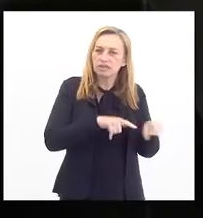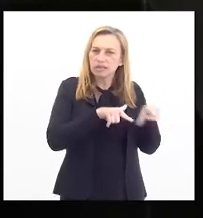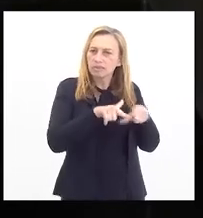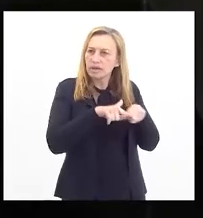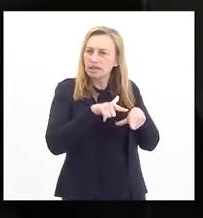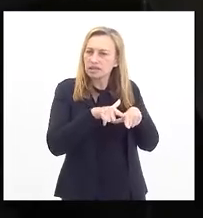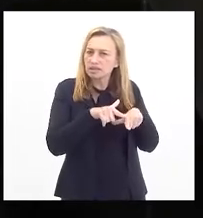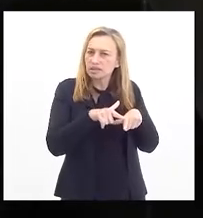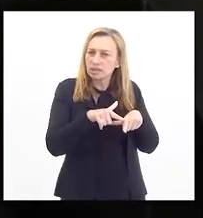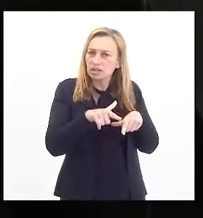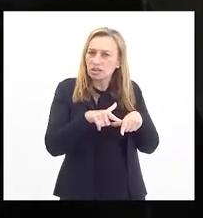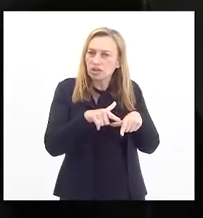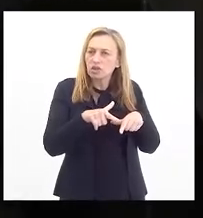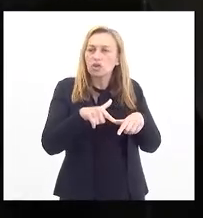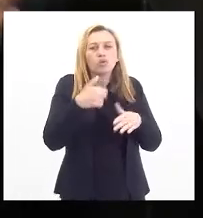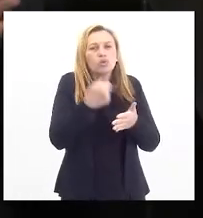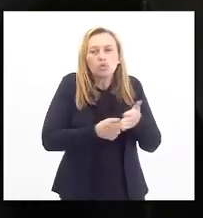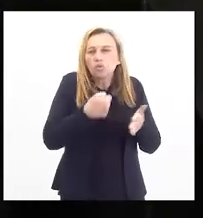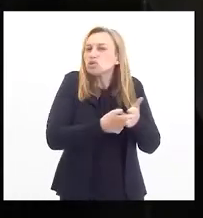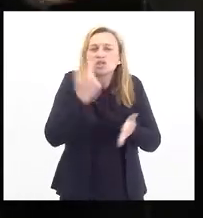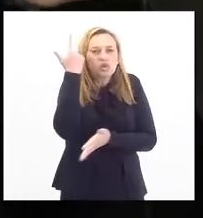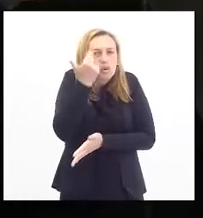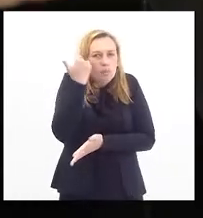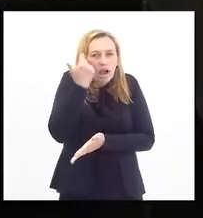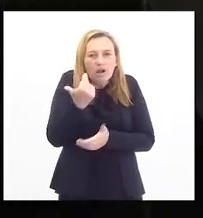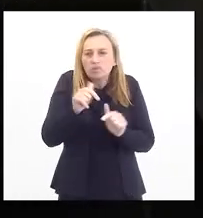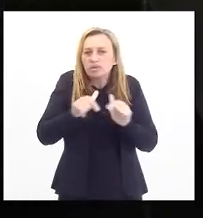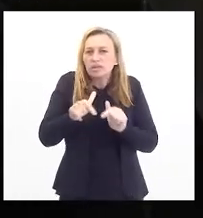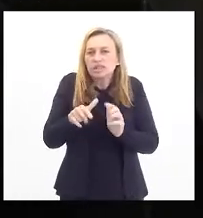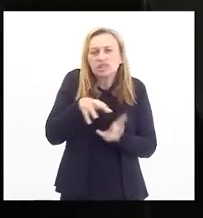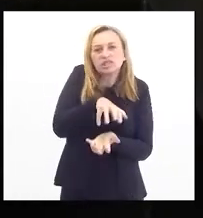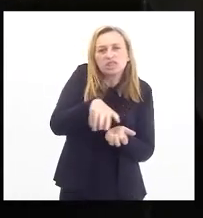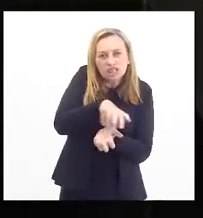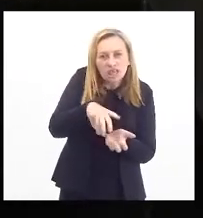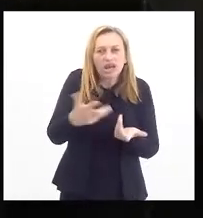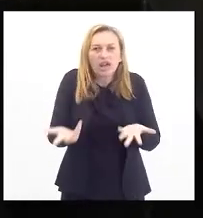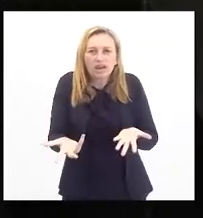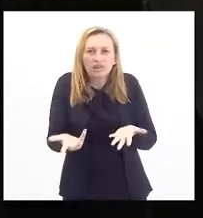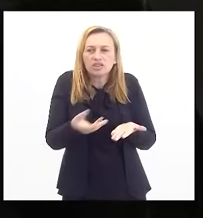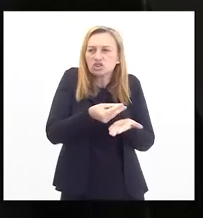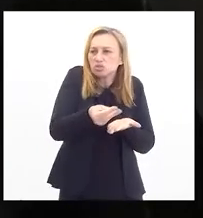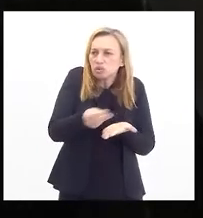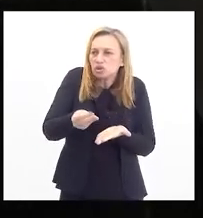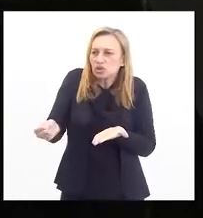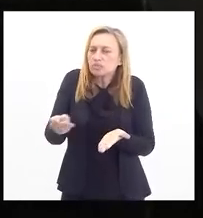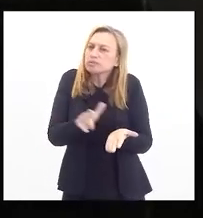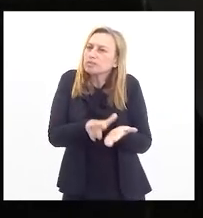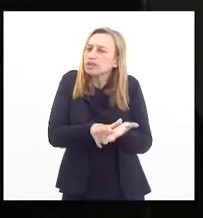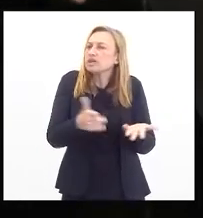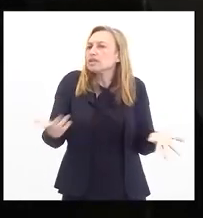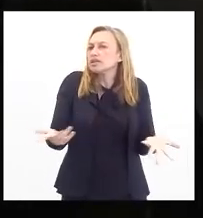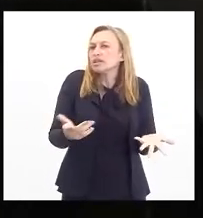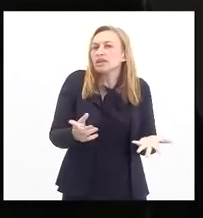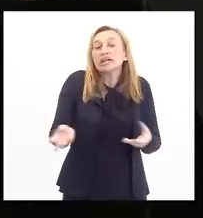reivindicações trabalhistas normais, naturais, era um movimento de greve, fazendo piquete, destruindo material, enfim. E